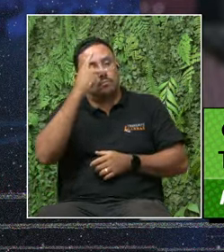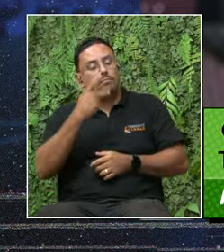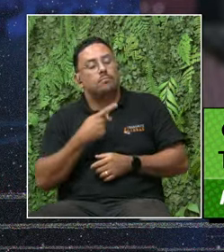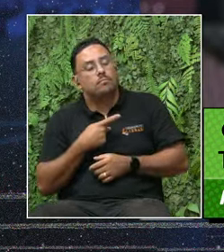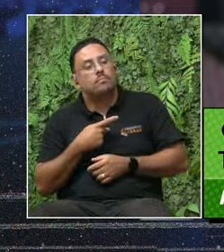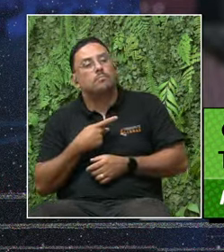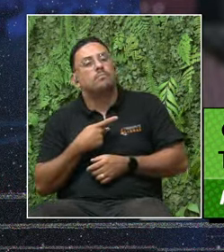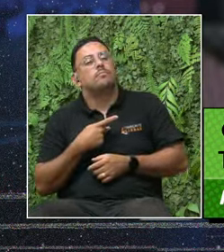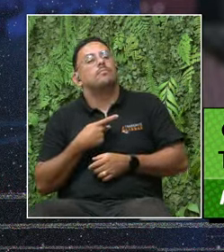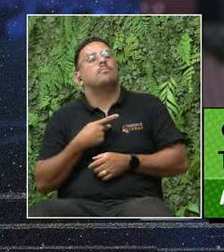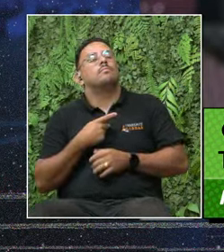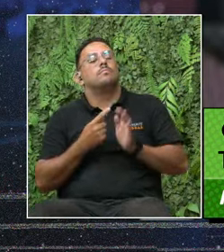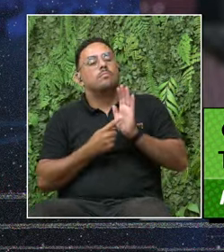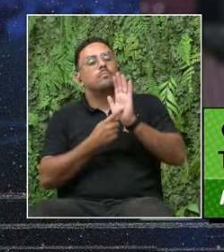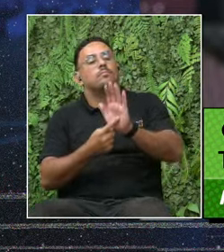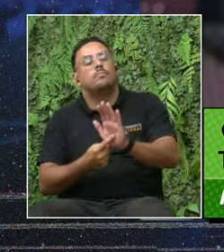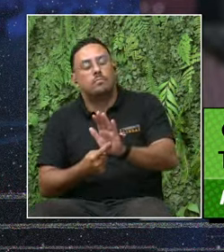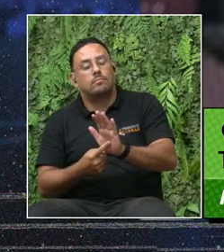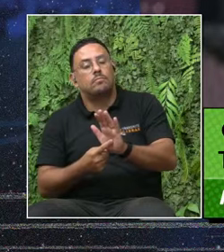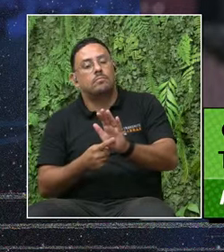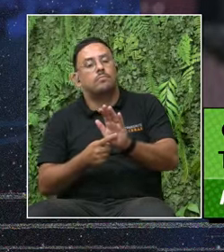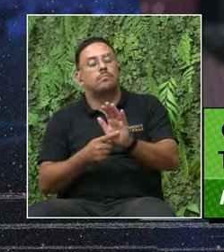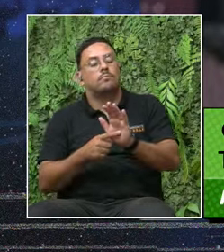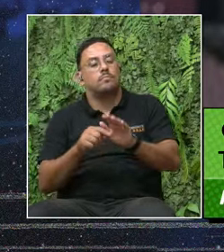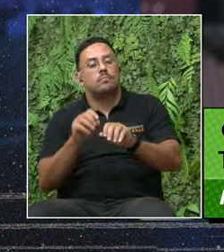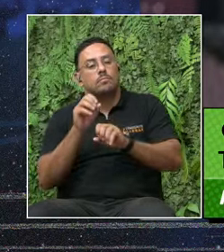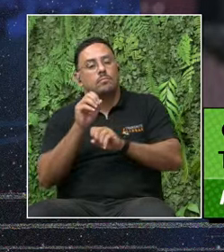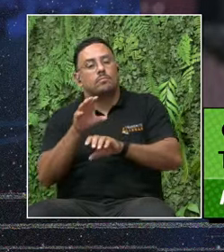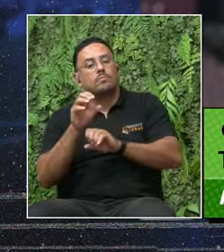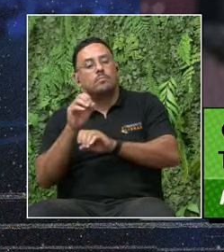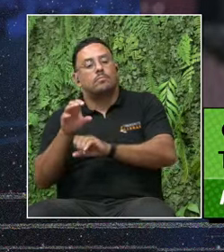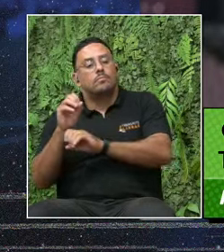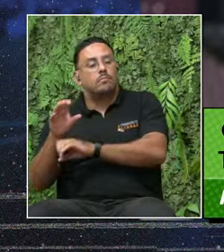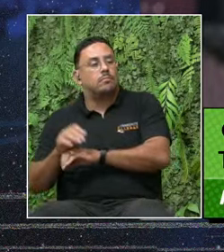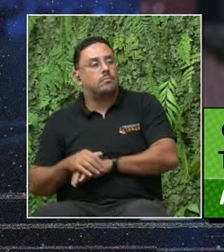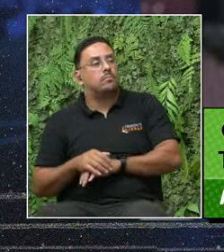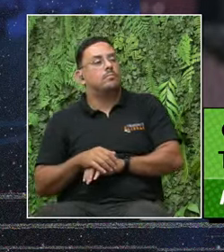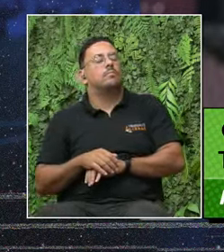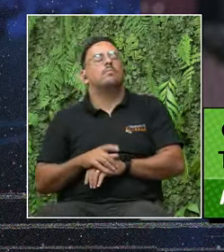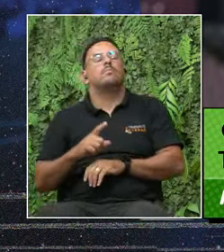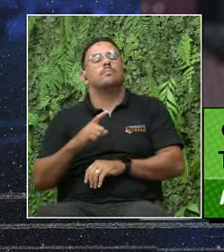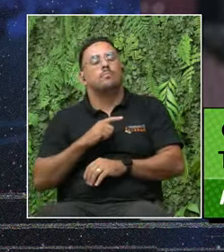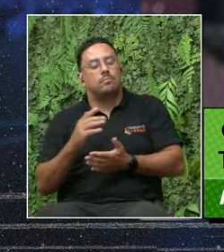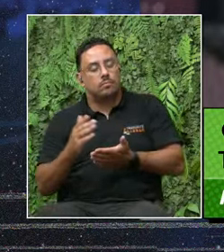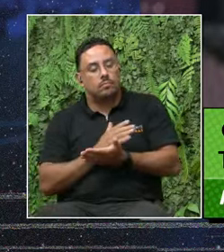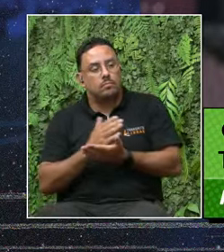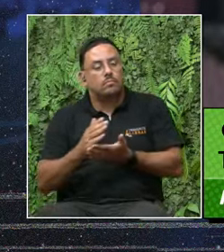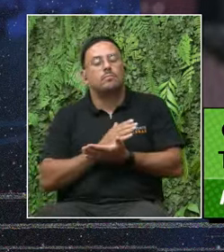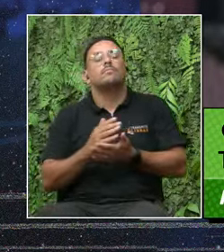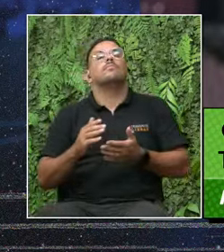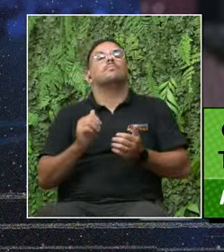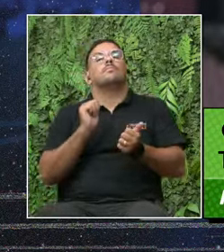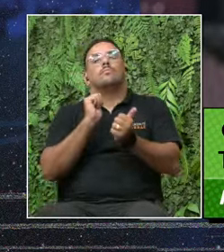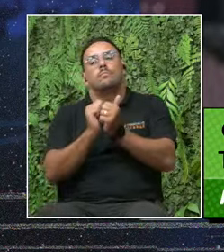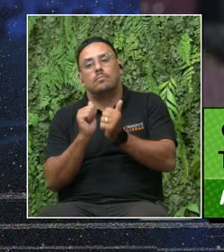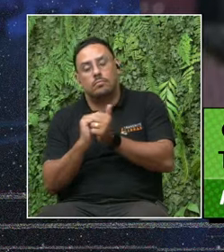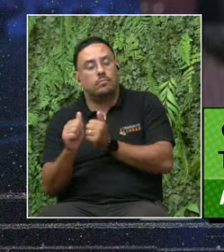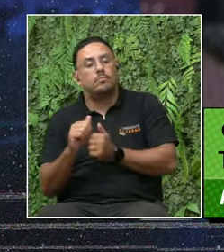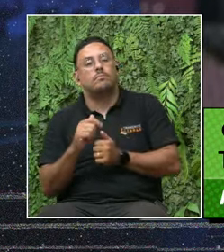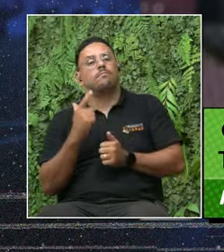de se de parecer ser um treinador que tem convicções fortes né em alguns atletas que não vem